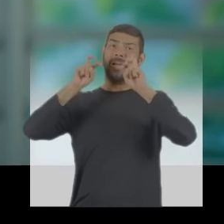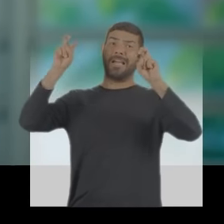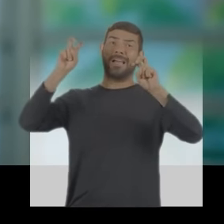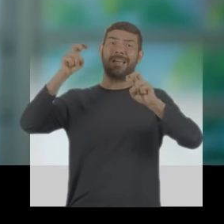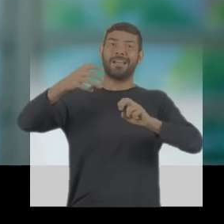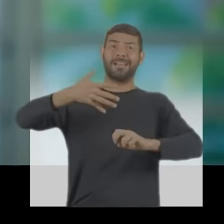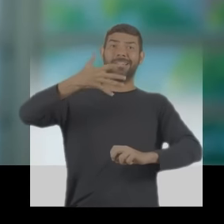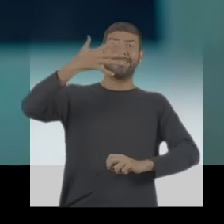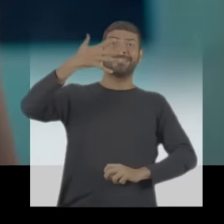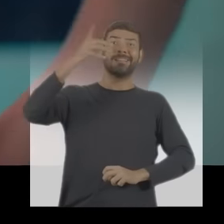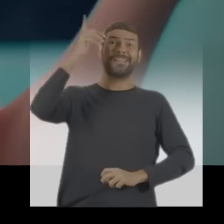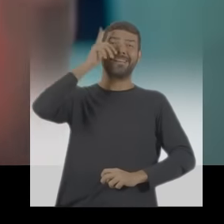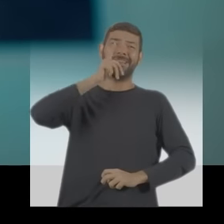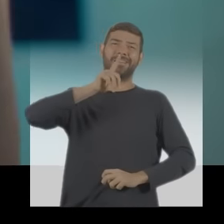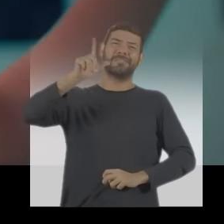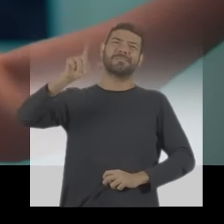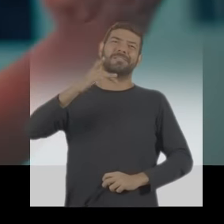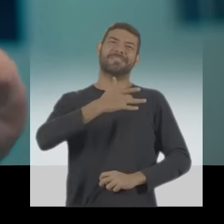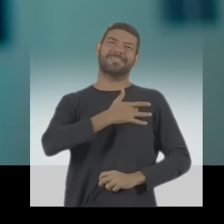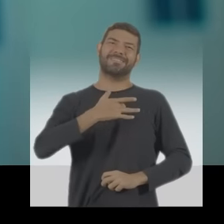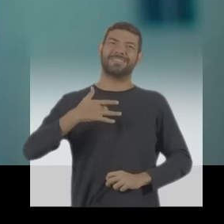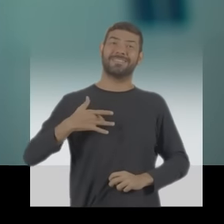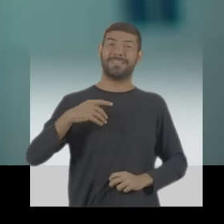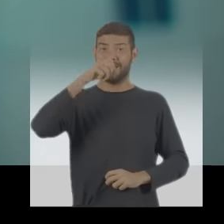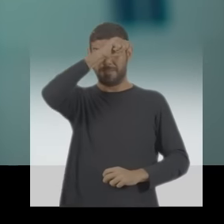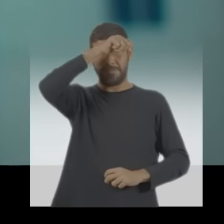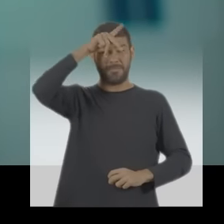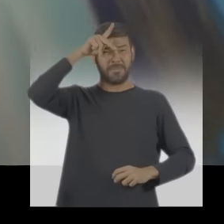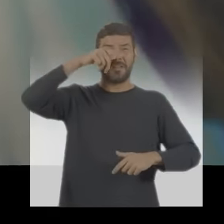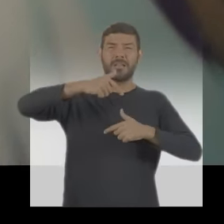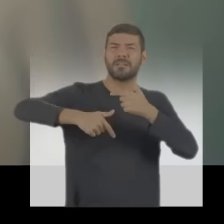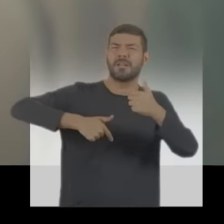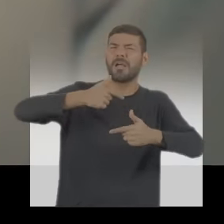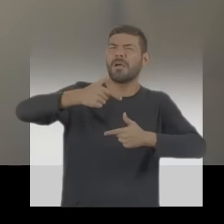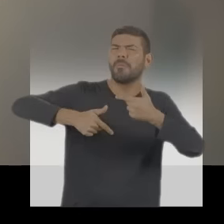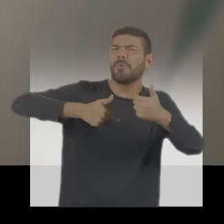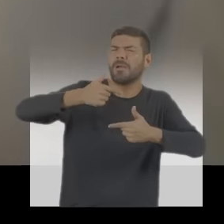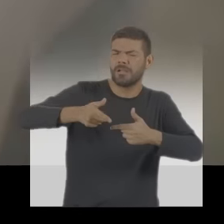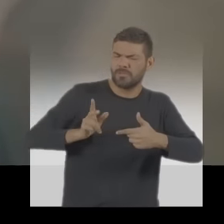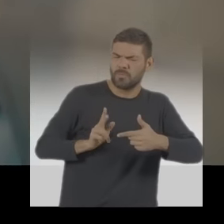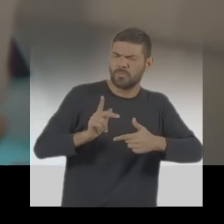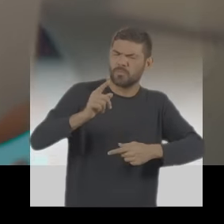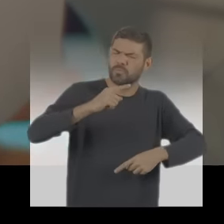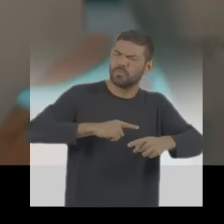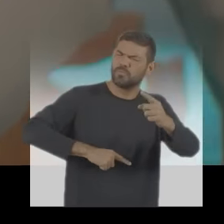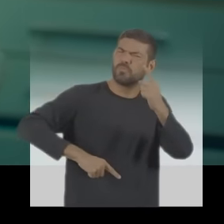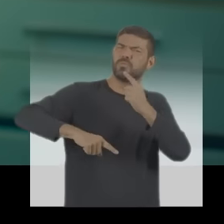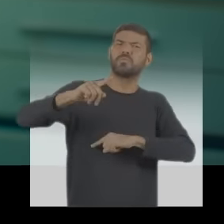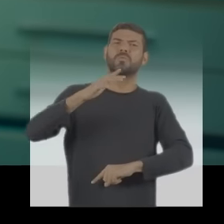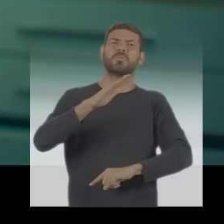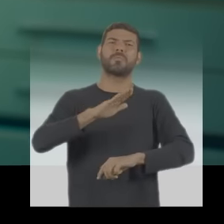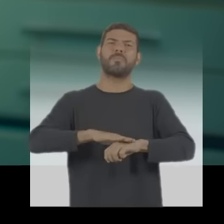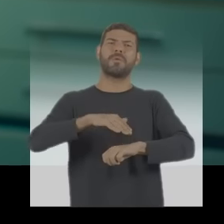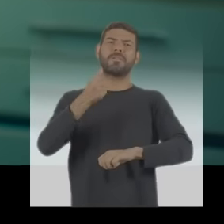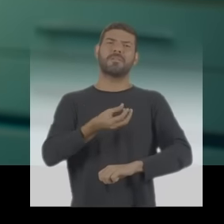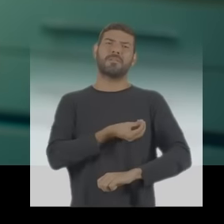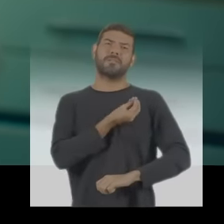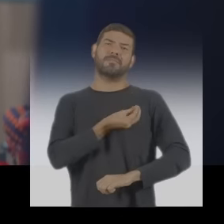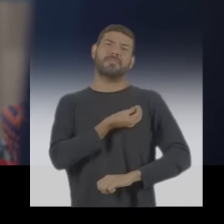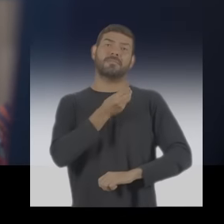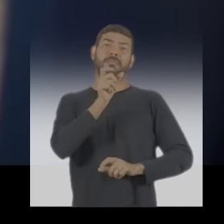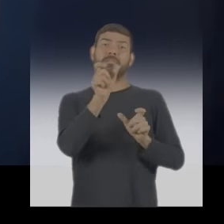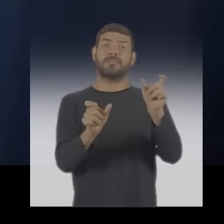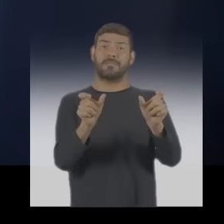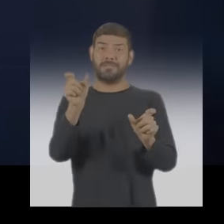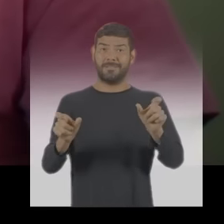pode soltar o grito de penta campeã na saúde. A prefeitura trabalha para continuar avançando e melhorando